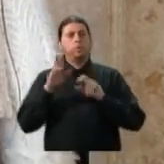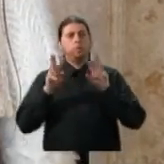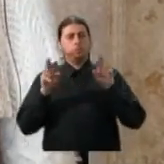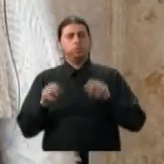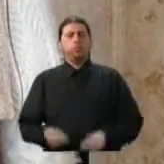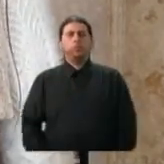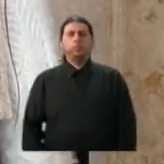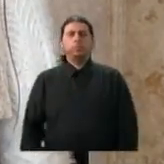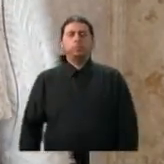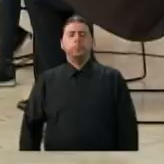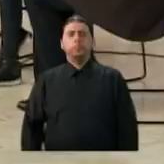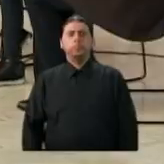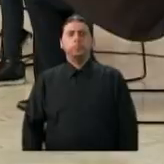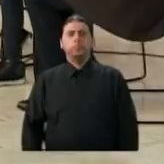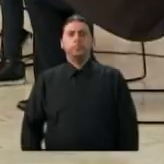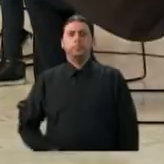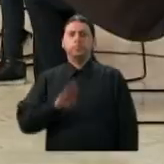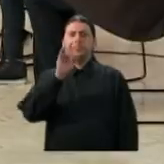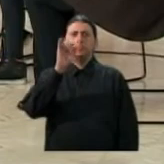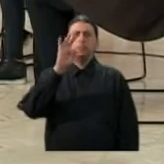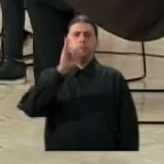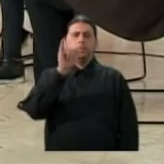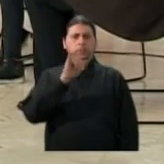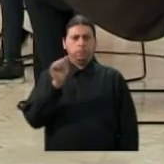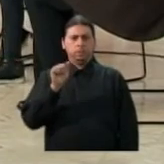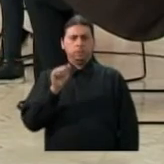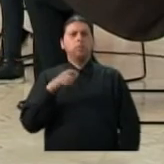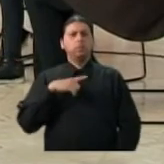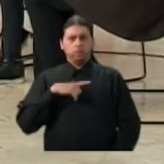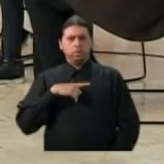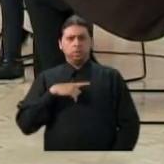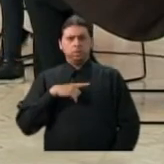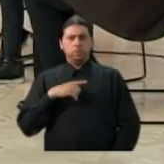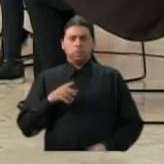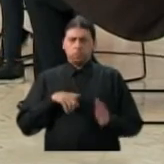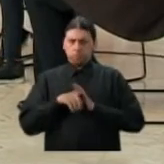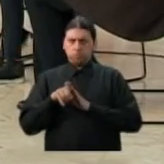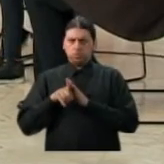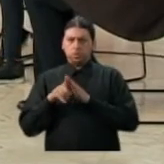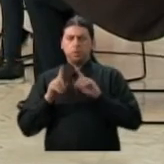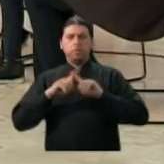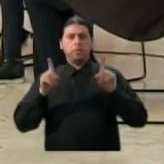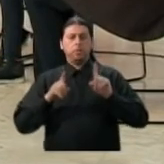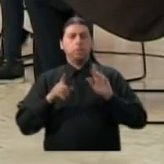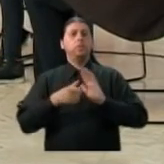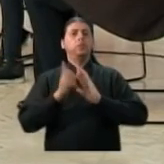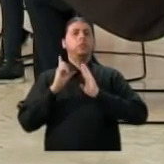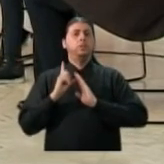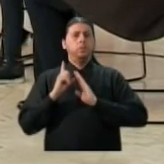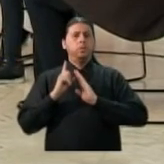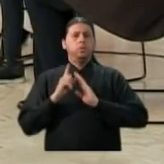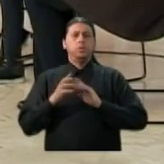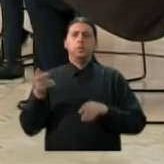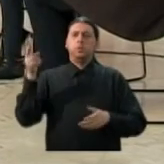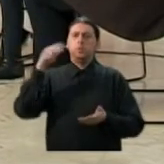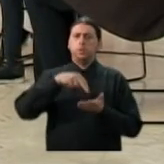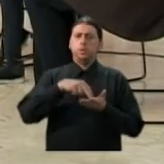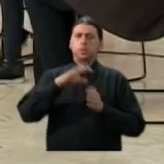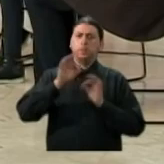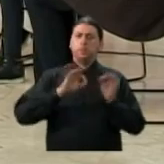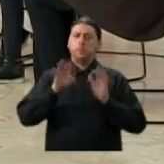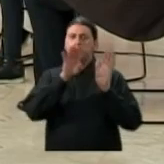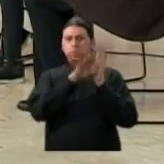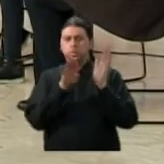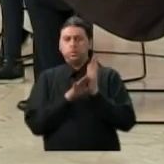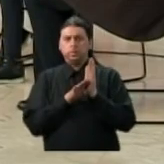Uhum. E tu, Beatriz, também? Eu não pesquisei, mas antes de vir para fazer esse programa,